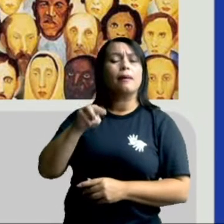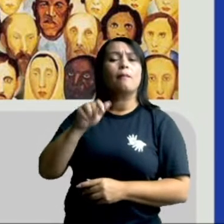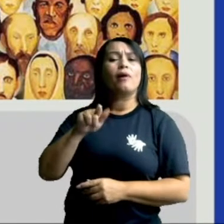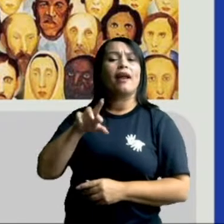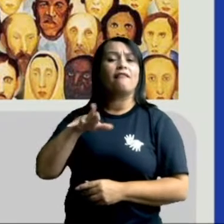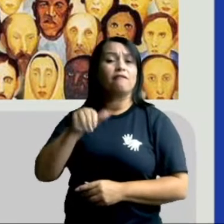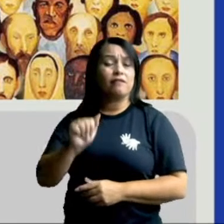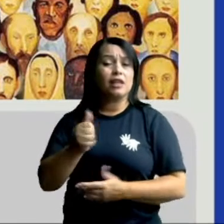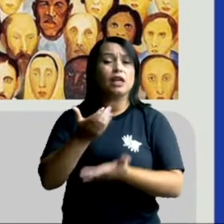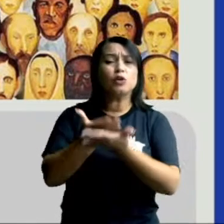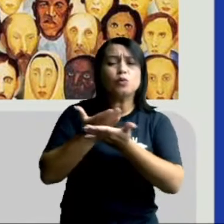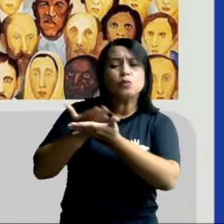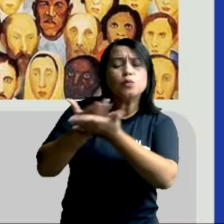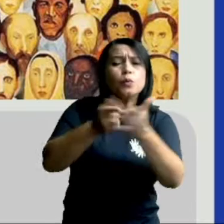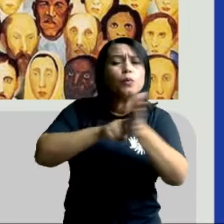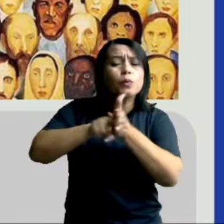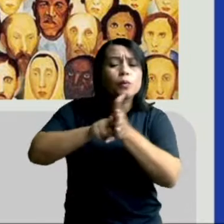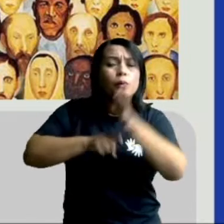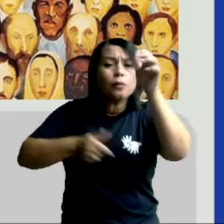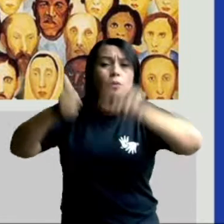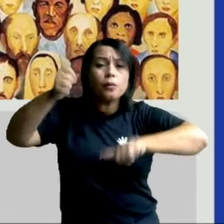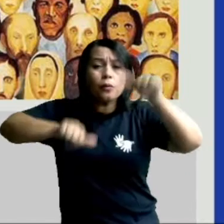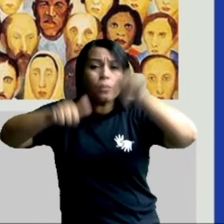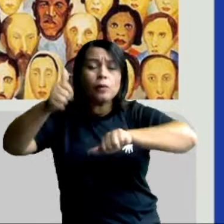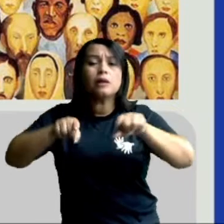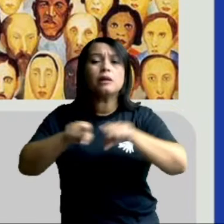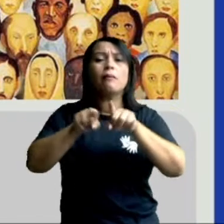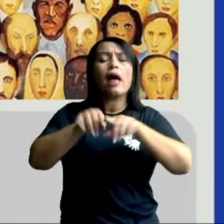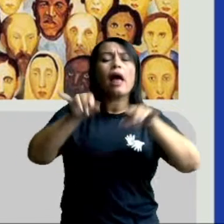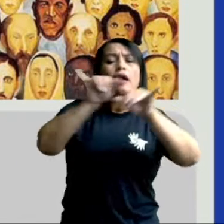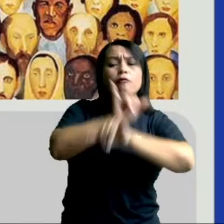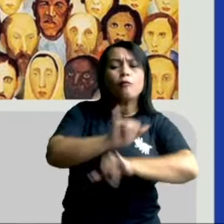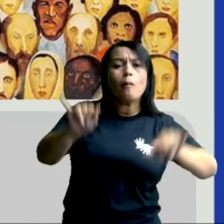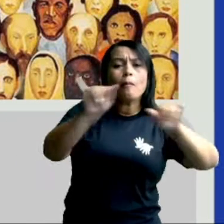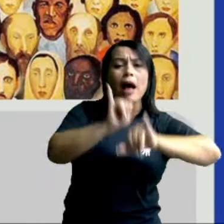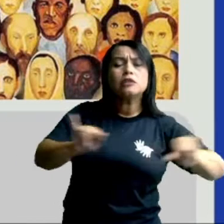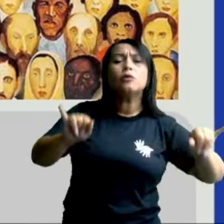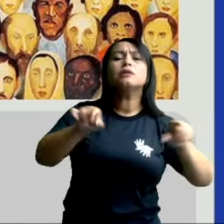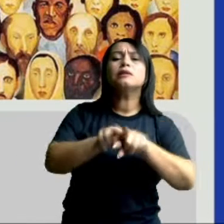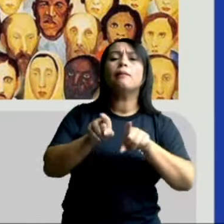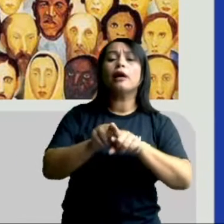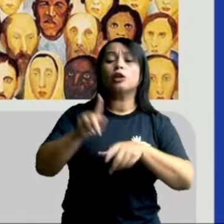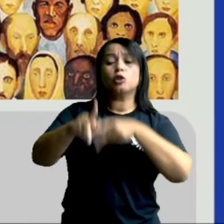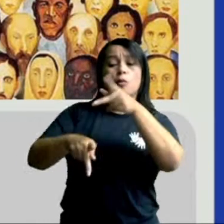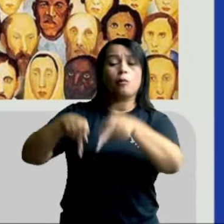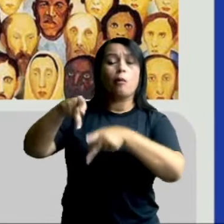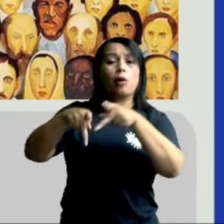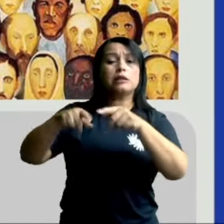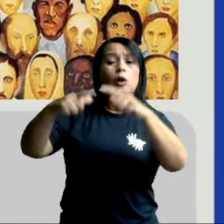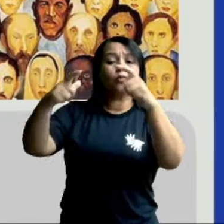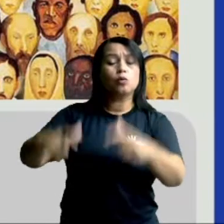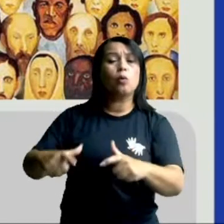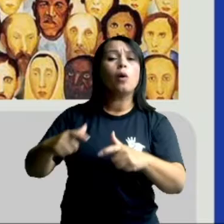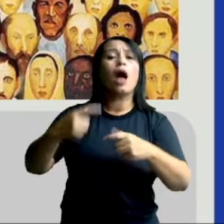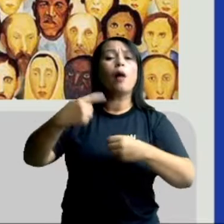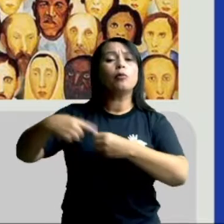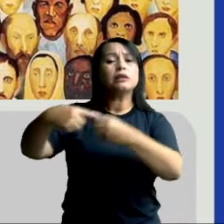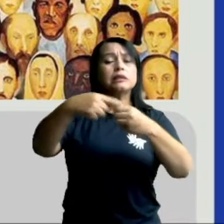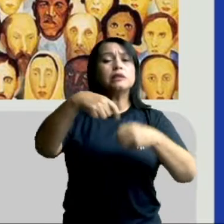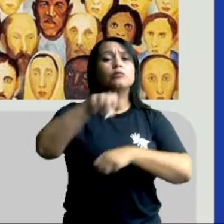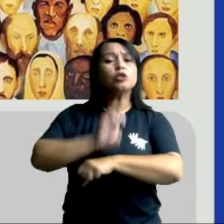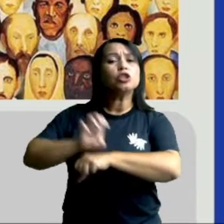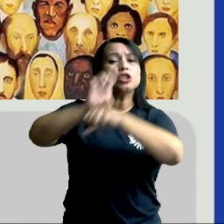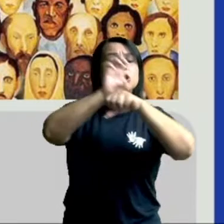estatísticos para analisar, organizar e fornecer informações sobre a população de um território, município, estado